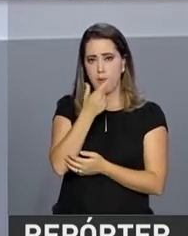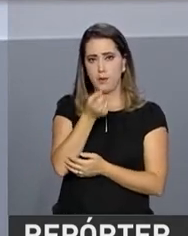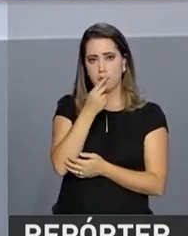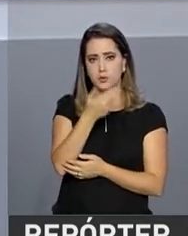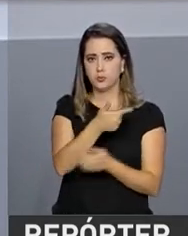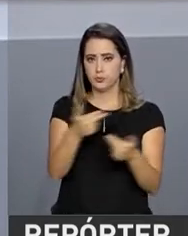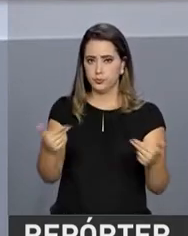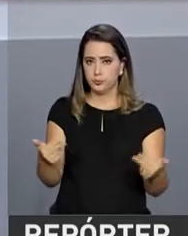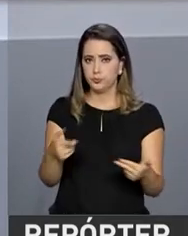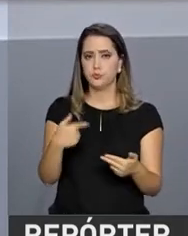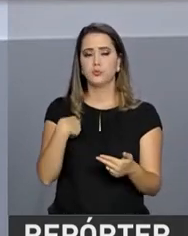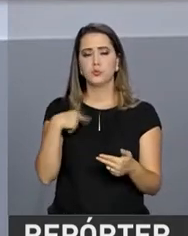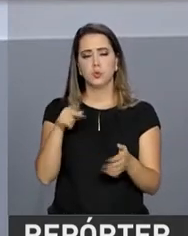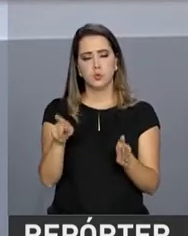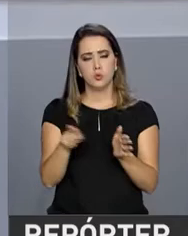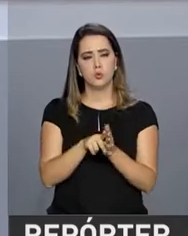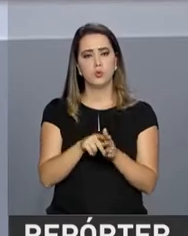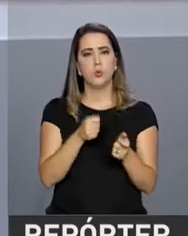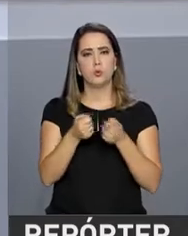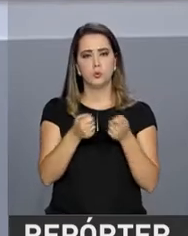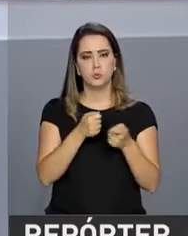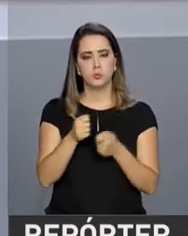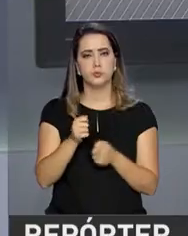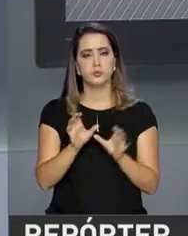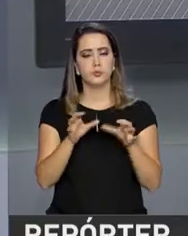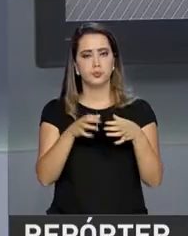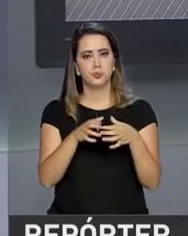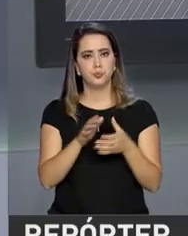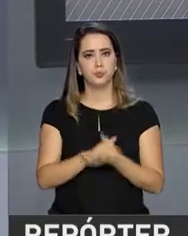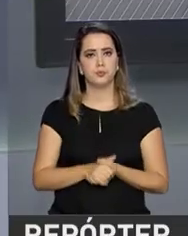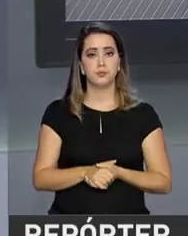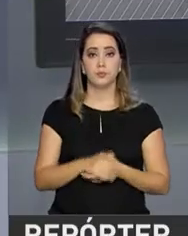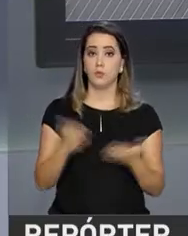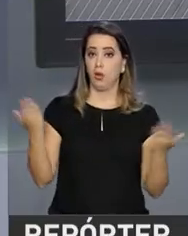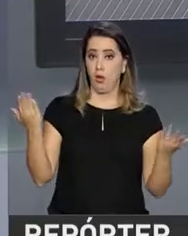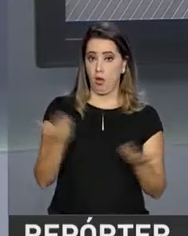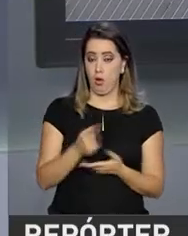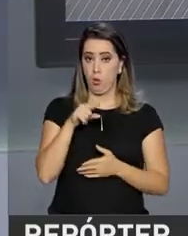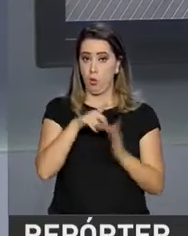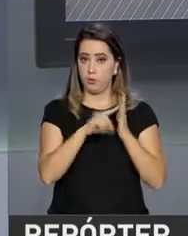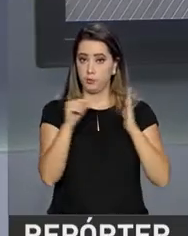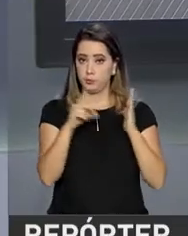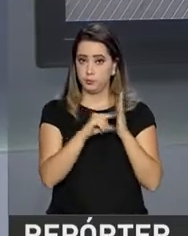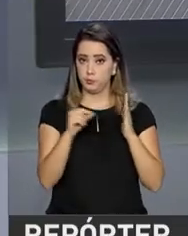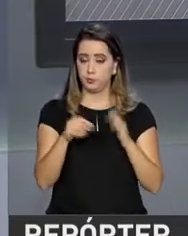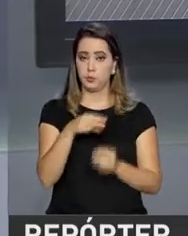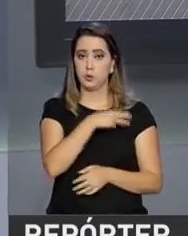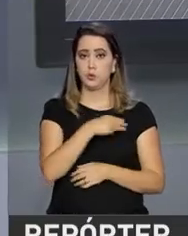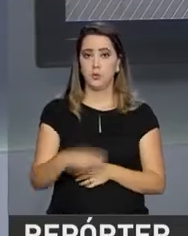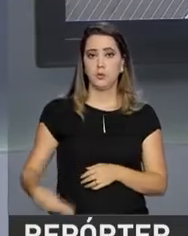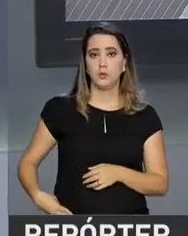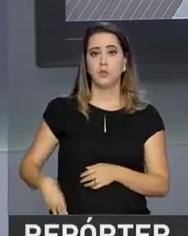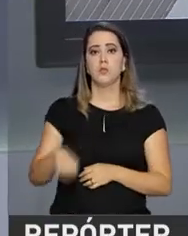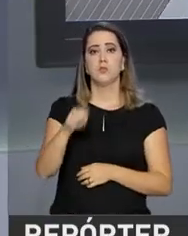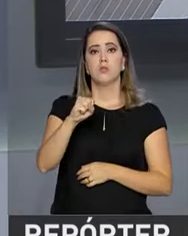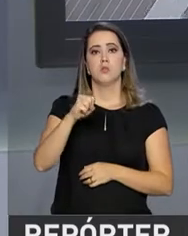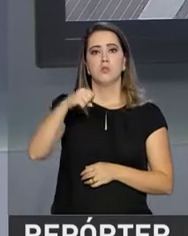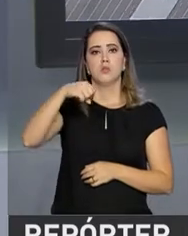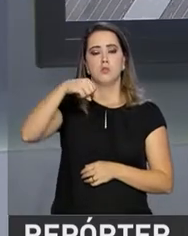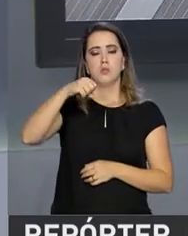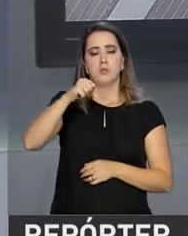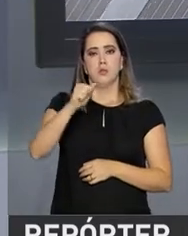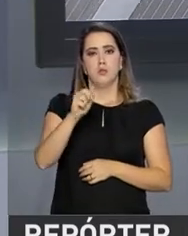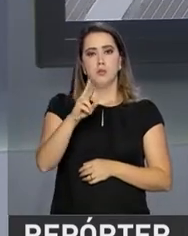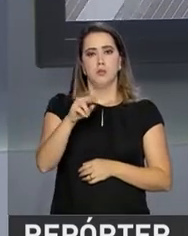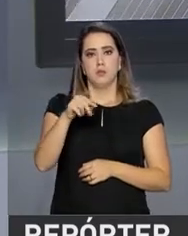e outros produtos regulados pela agência agora há pouco no palácio do planalto o ministro do sarney filho anunciou a